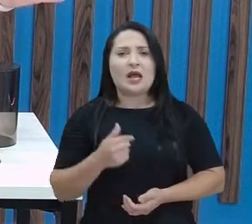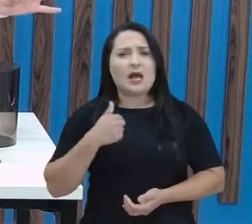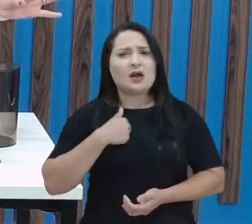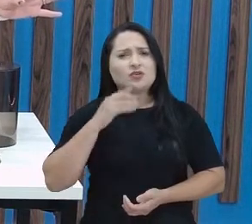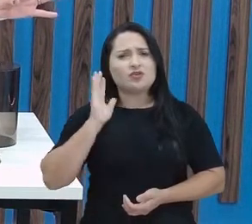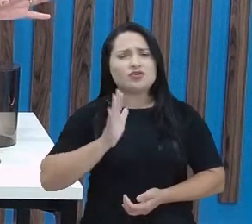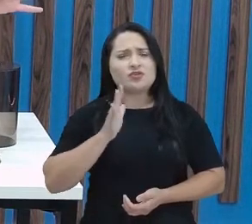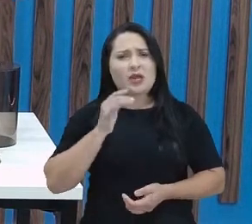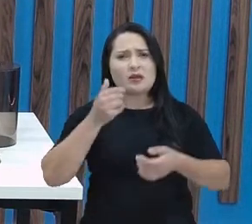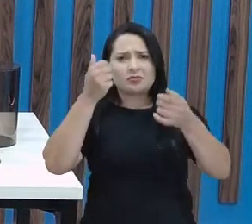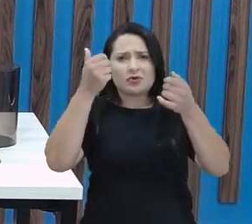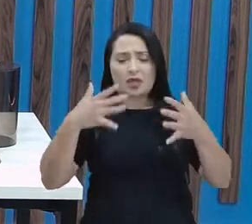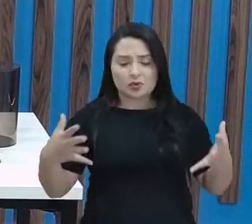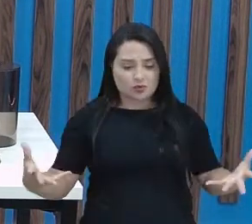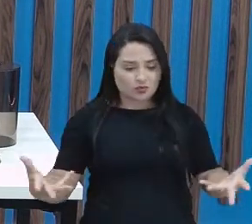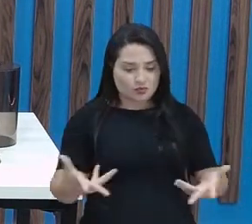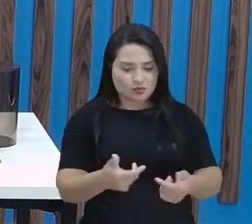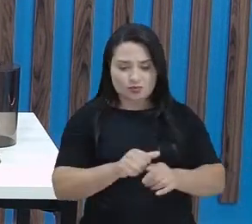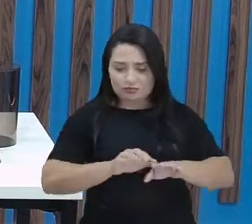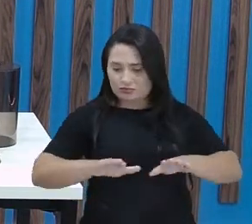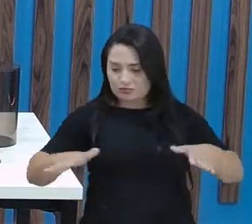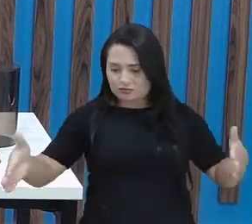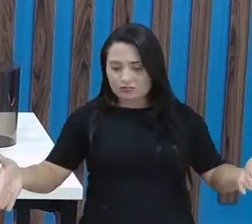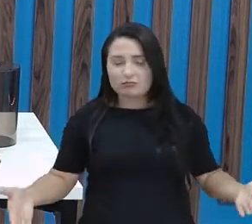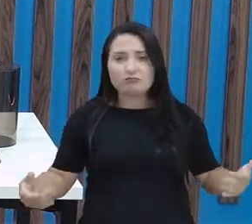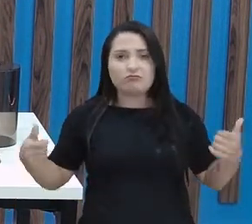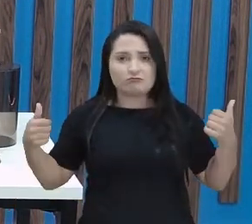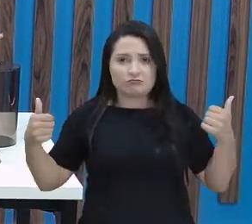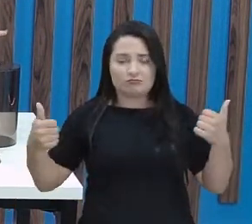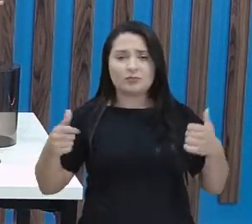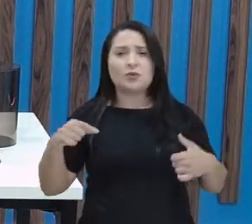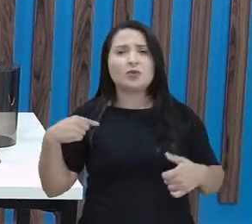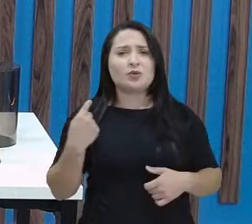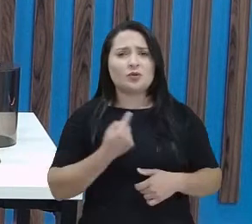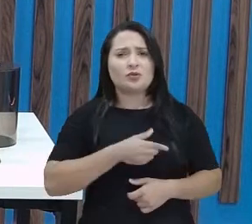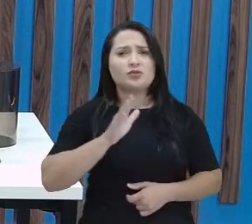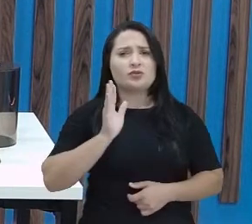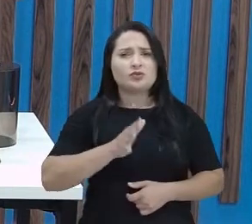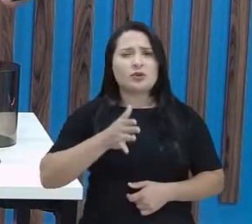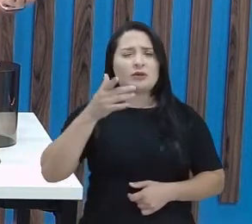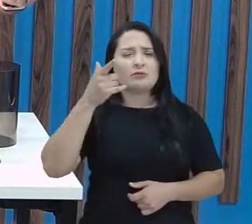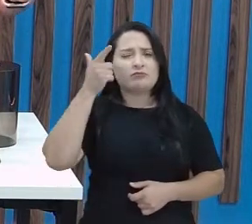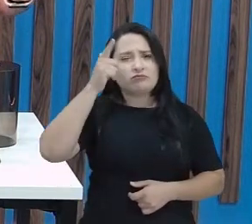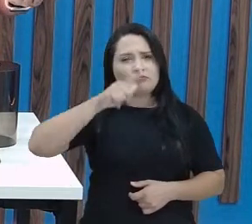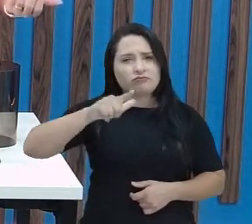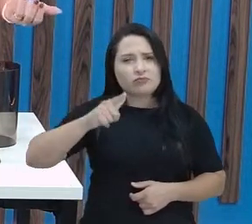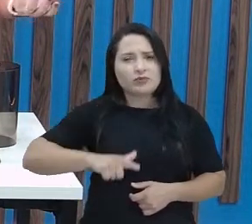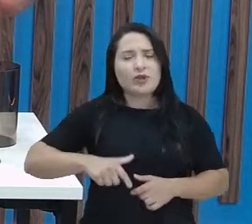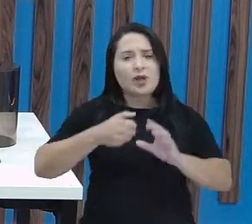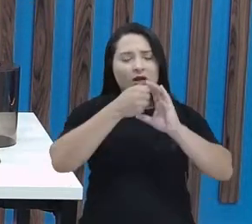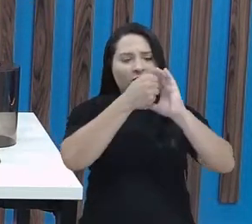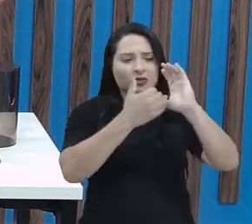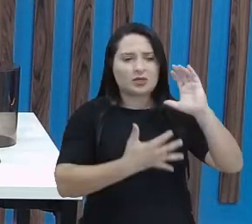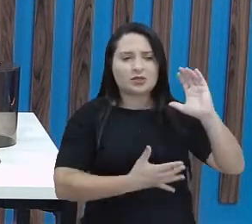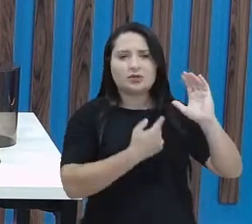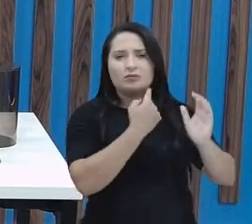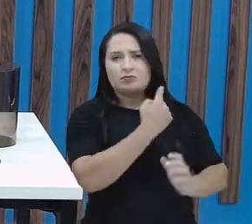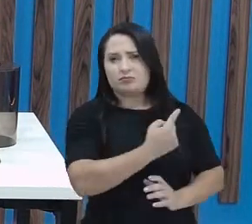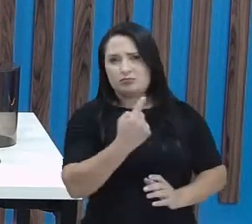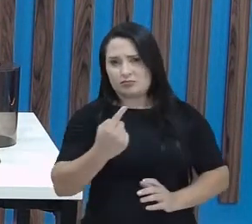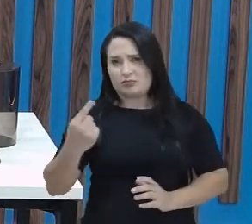todas, não foi? Agora que a gente já revisou aqui as características dessas figuras que têm